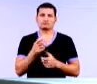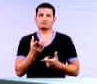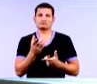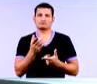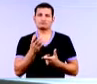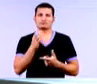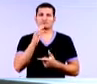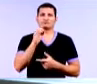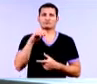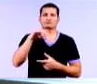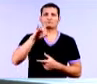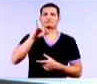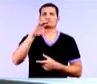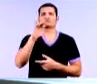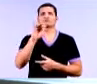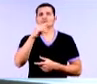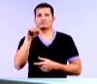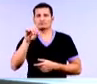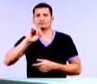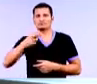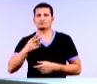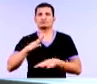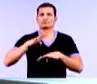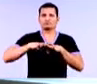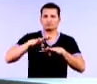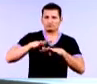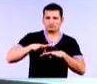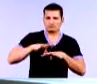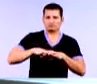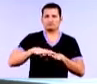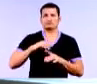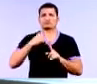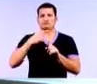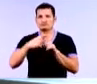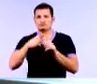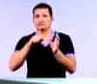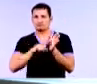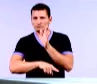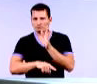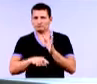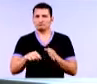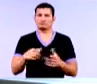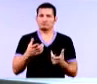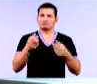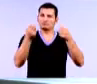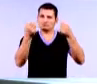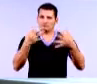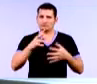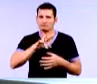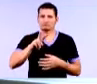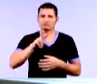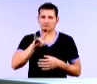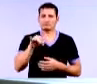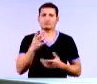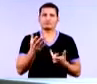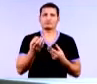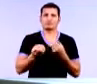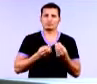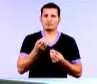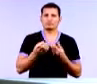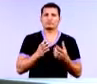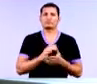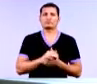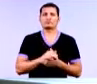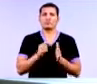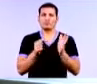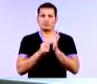ou operações matemáticas, que a gente vai ver mais para frente, que são as operações aritméticas. A gente vai falar sobre condições, sobre ferramentas